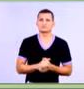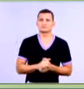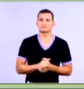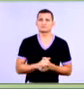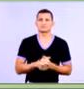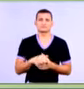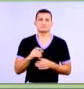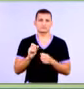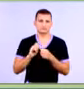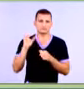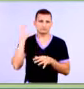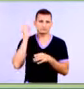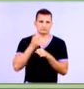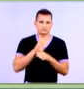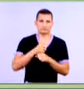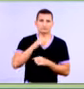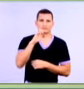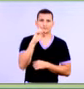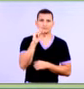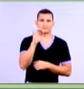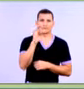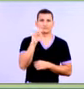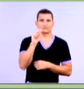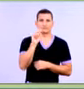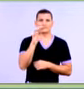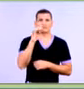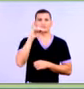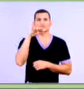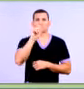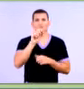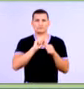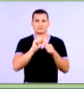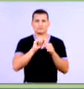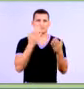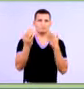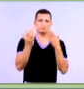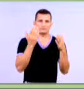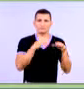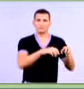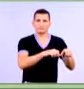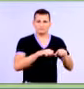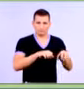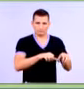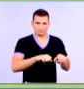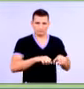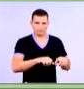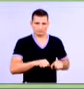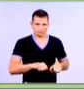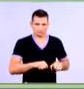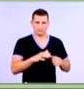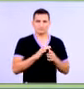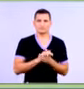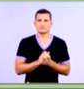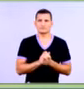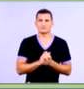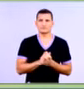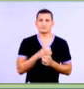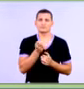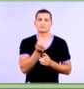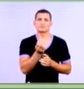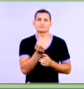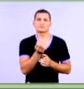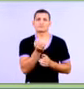pequena revisão. Na minha alocação estática, fazendo aquela analogia com o meu armário de gavetas, né? A